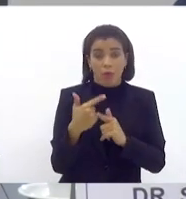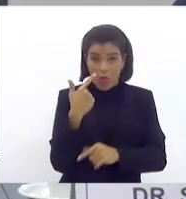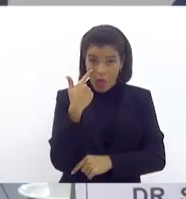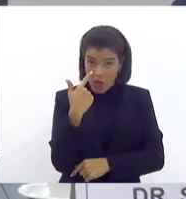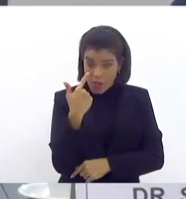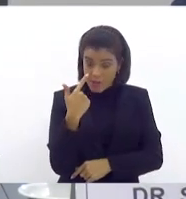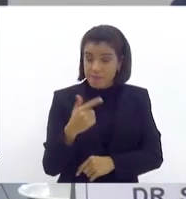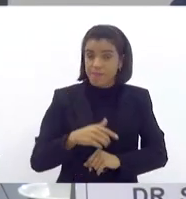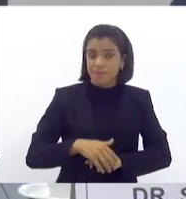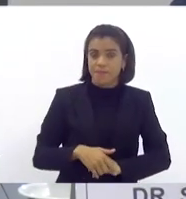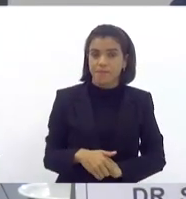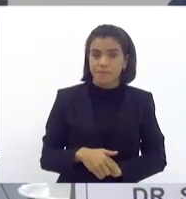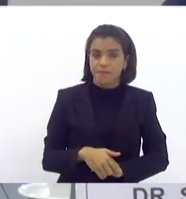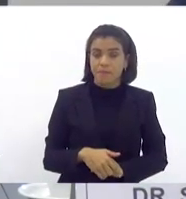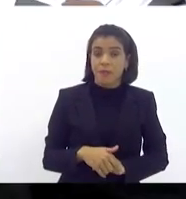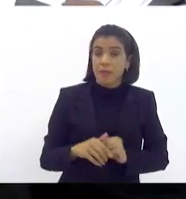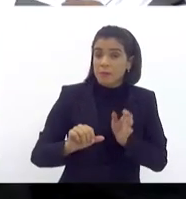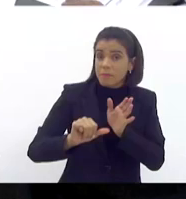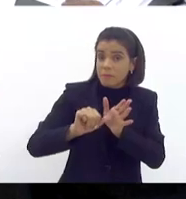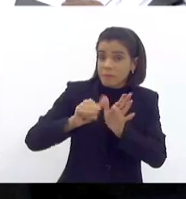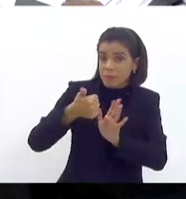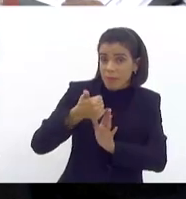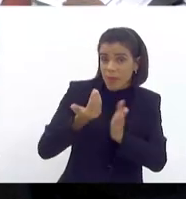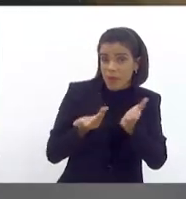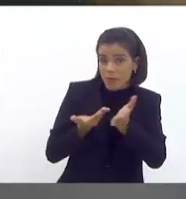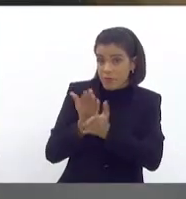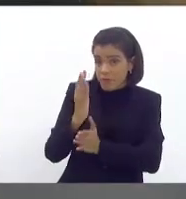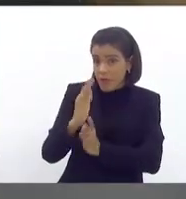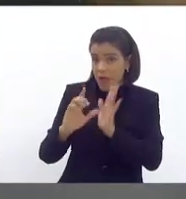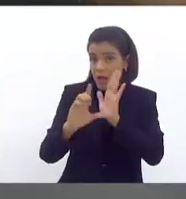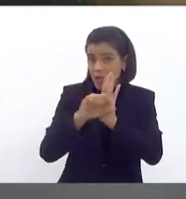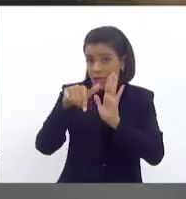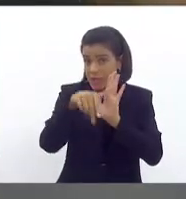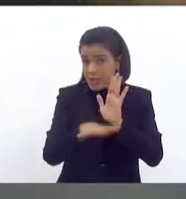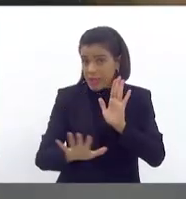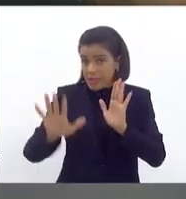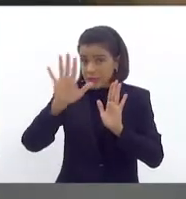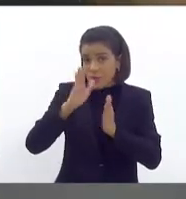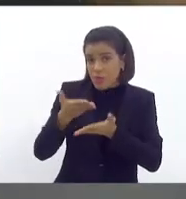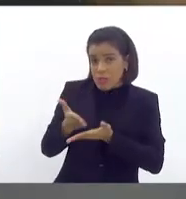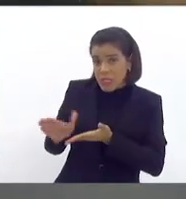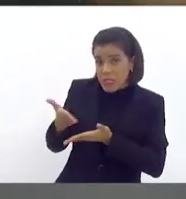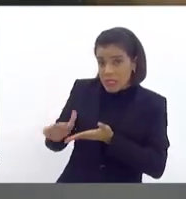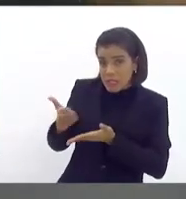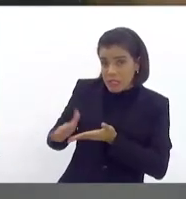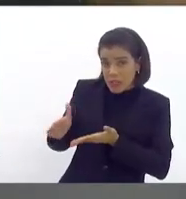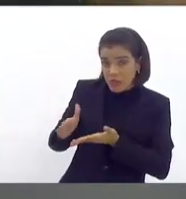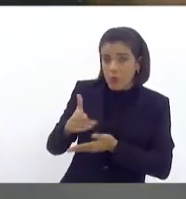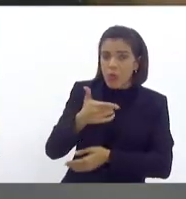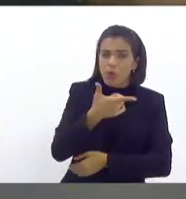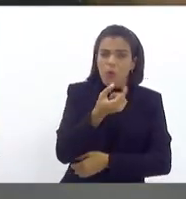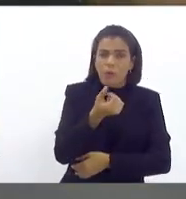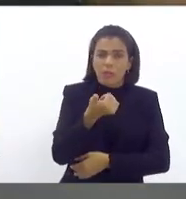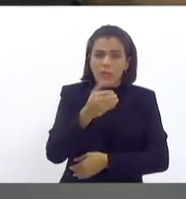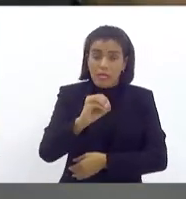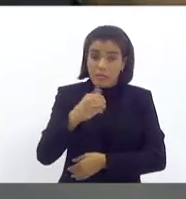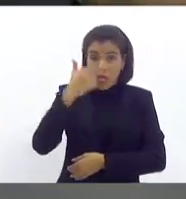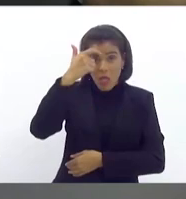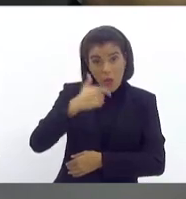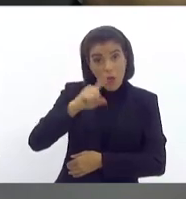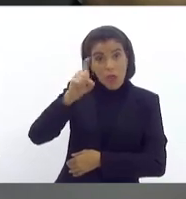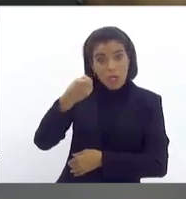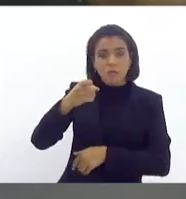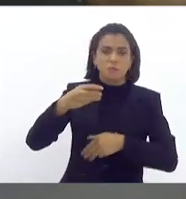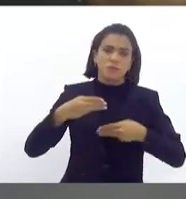bem, primeiro foi aprovada a Lei Nacional de Resíduos de 2010. Eu era ministro, trabalhei muito sobre